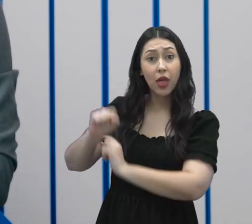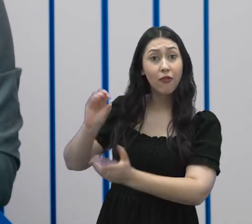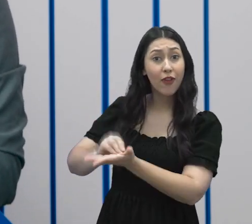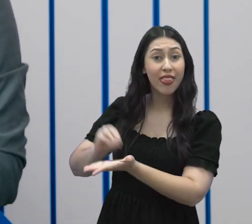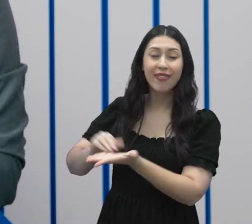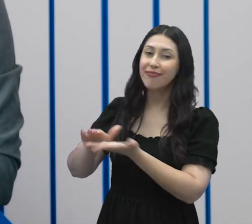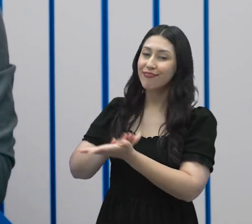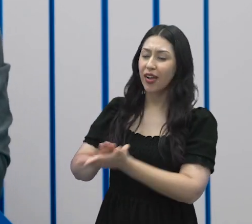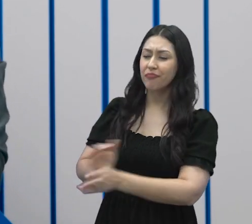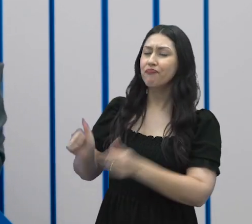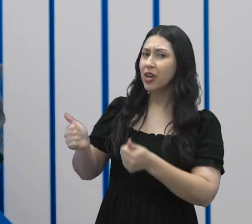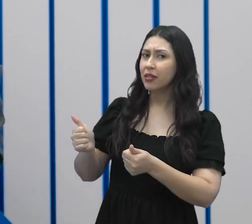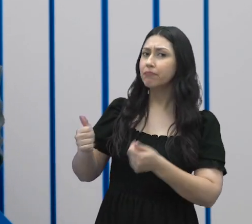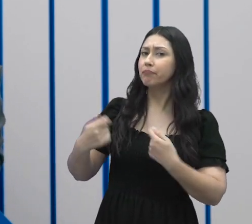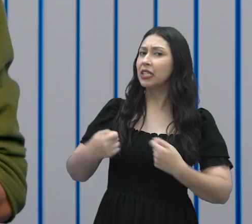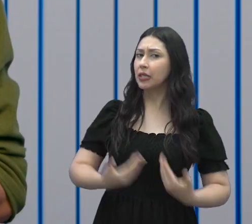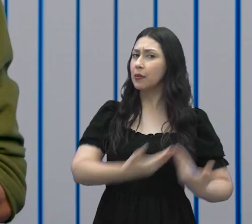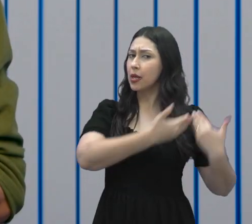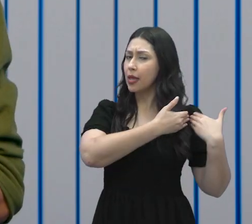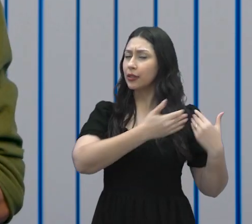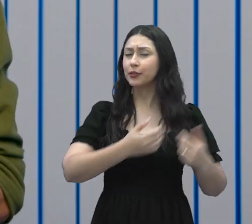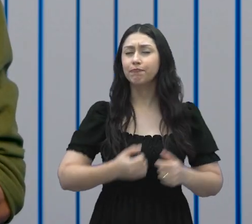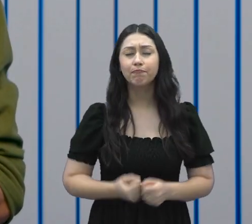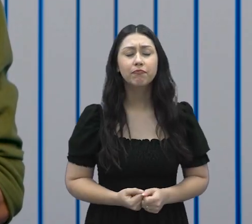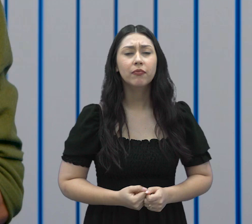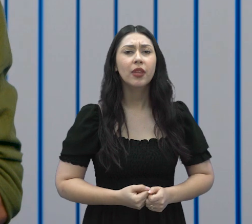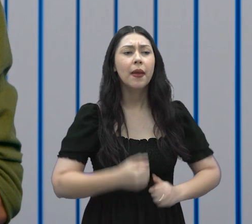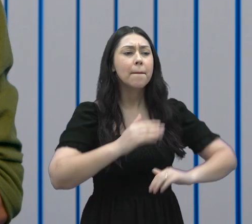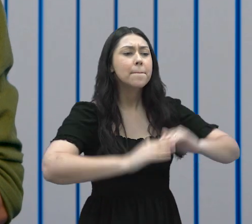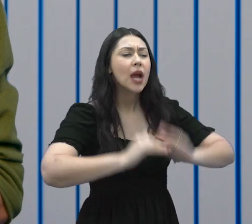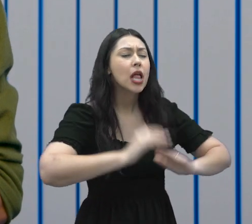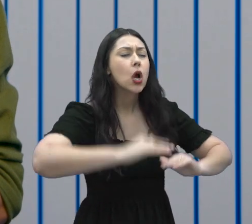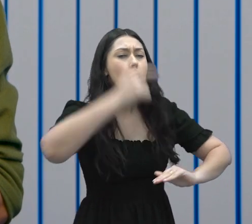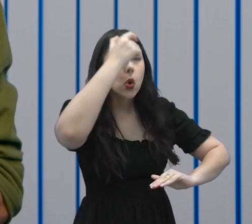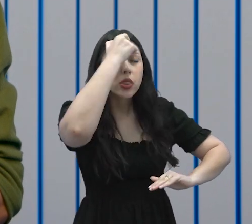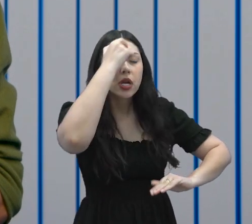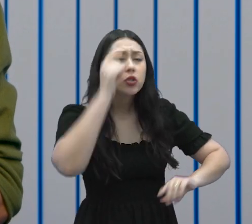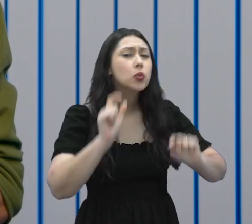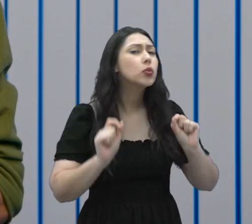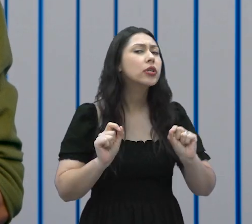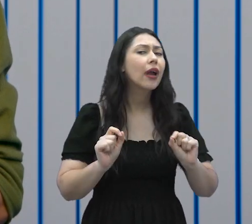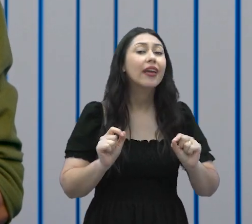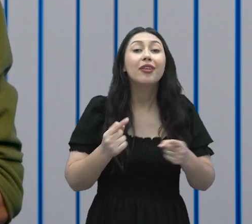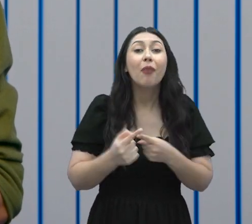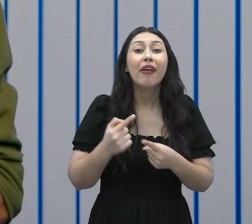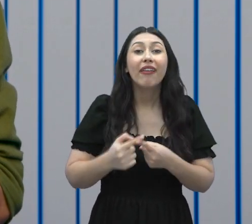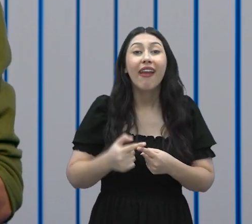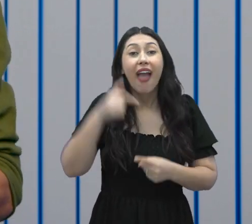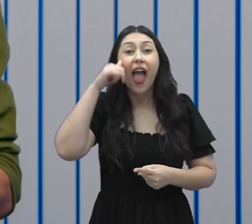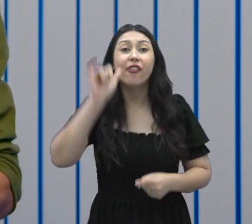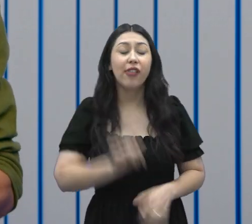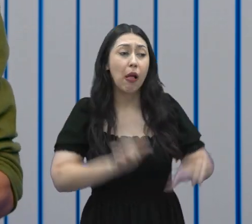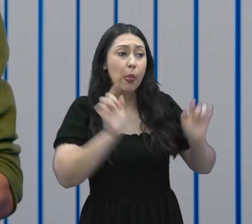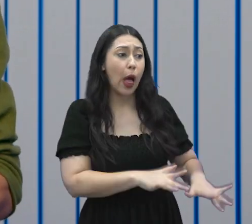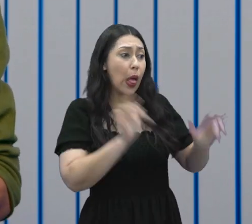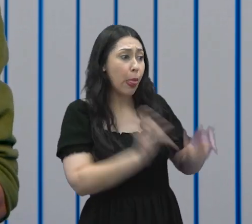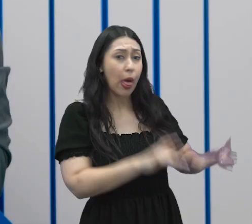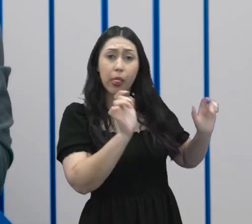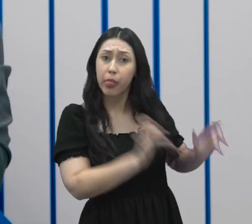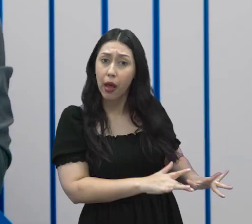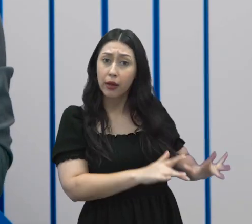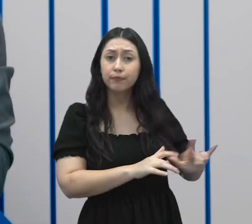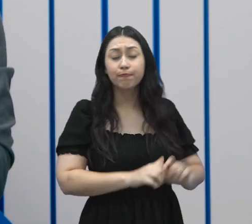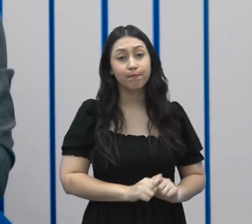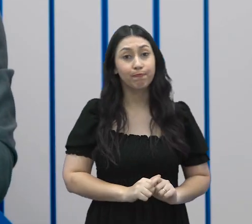exige responsabilidade. O que são práticas conscientes e por que a redução do desperdício é tão importante?